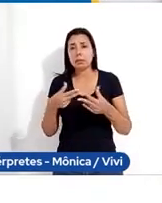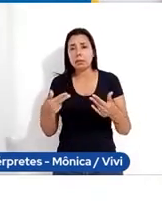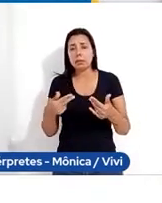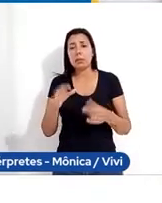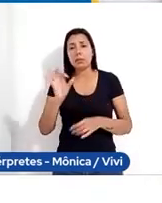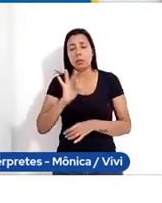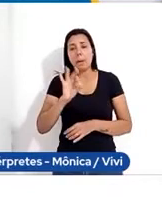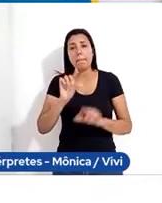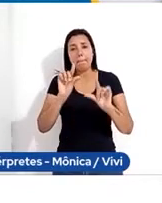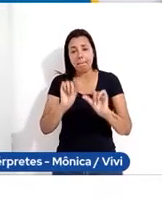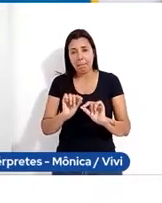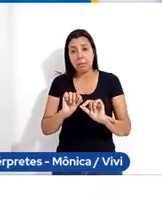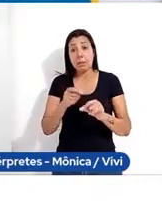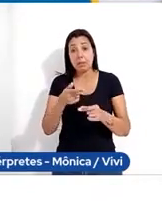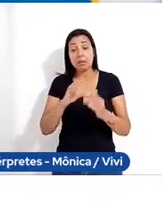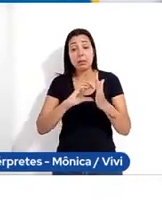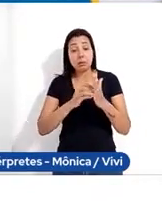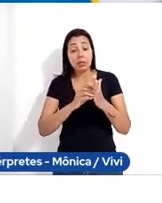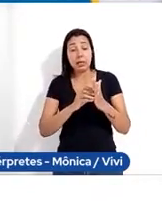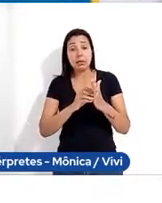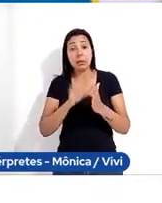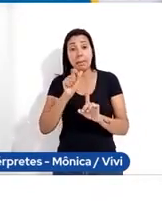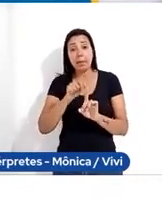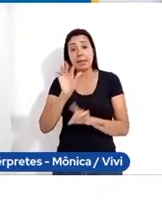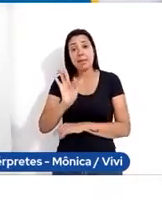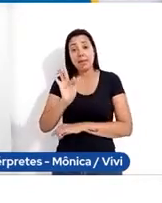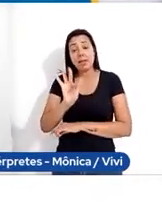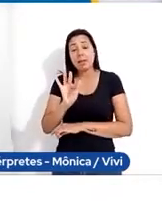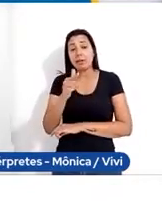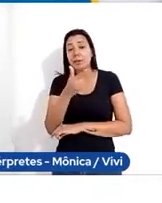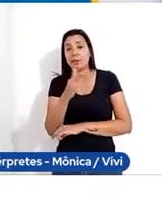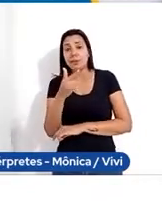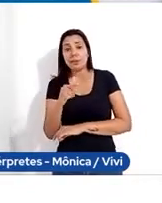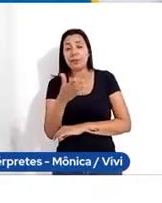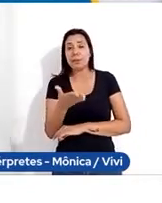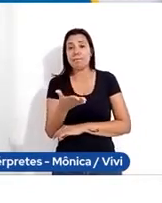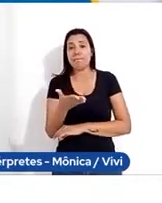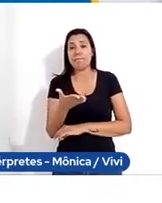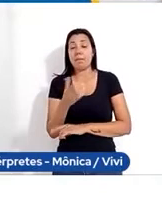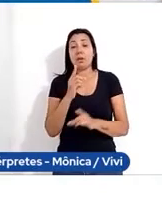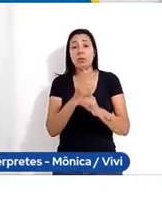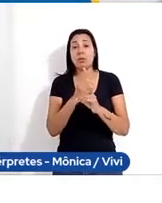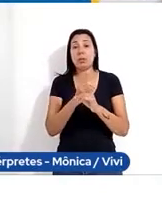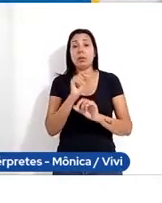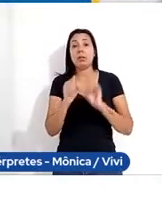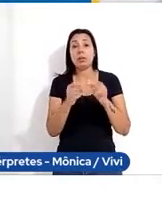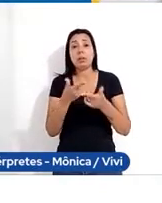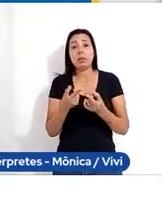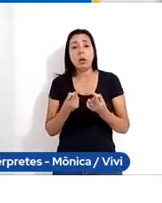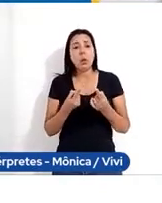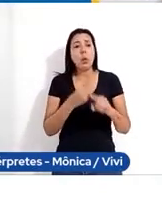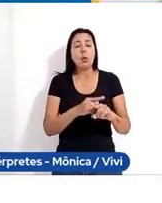menor. Esse dado é de fevereiro, mas eu já verifiquei, eu não encontrei um dado que contrapusesse